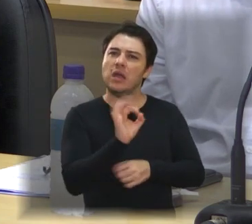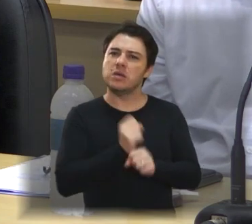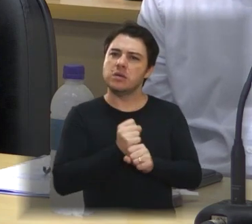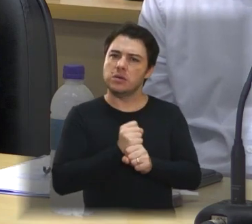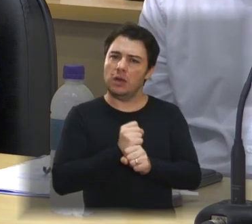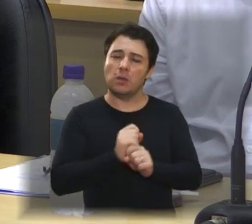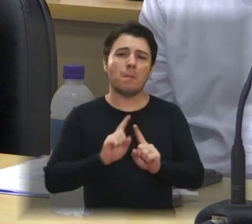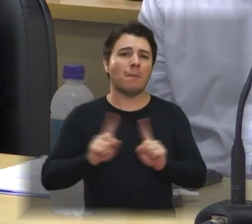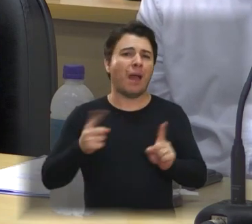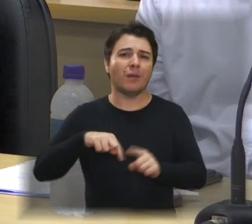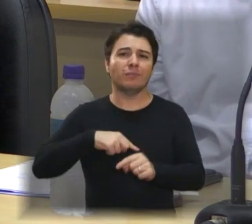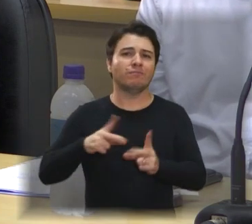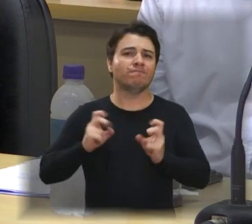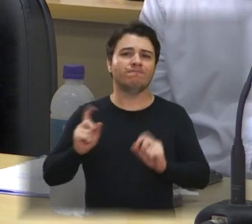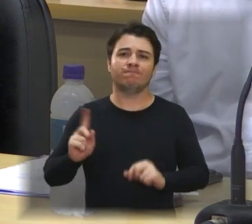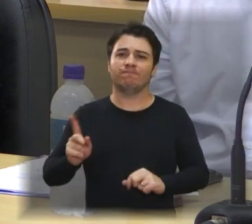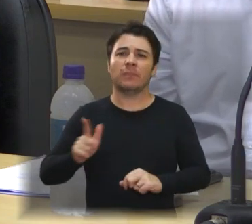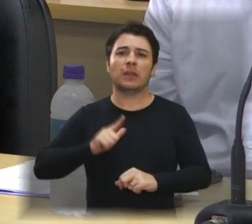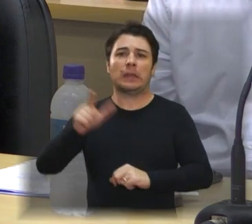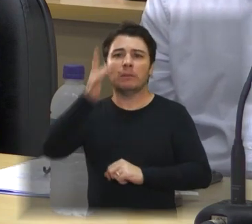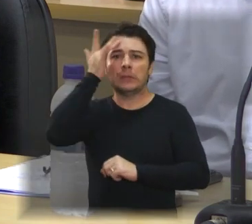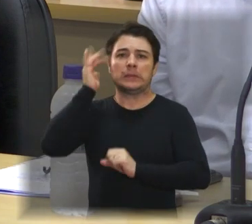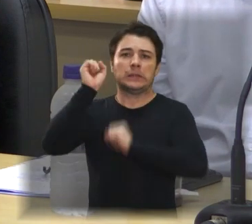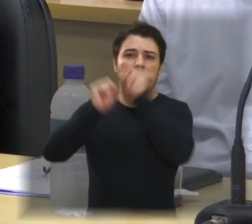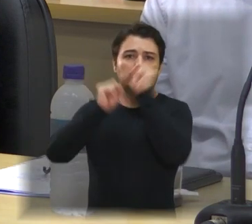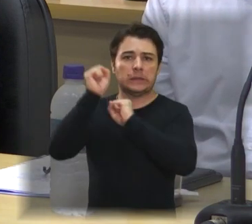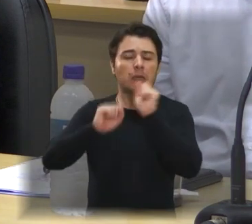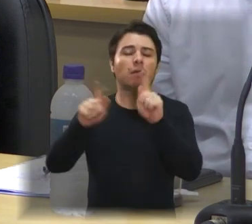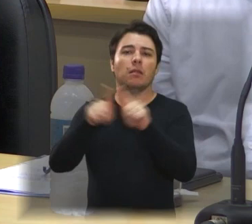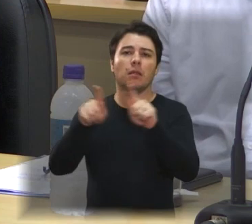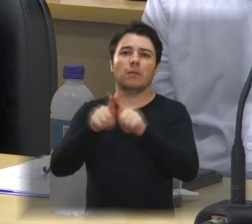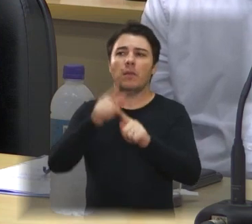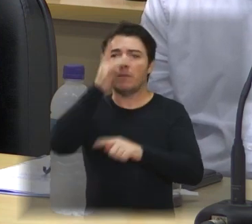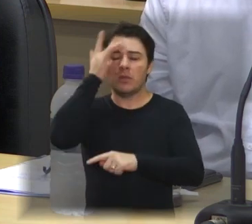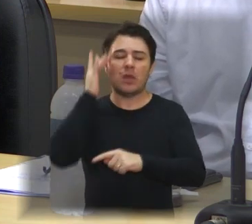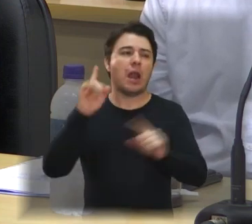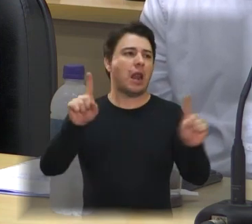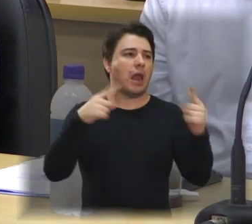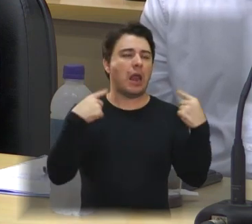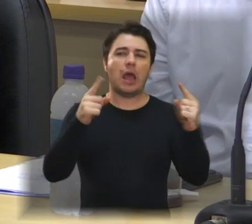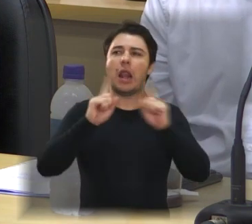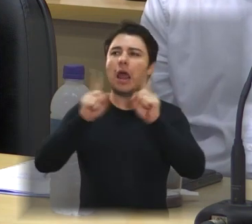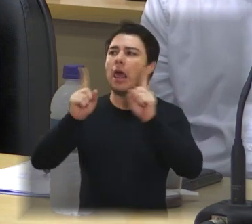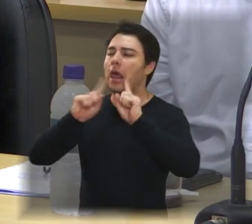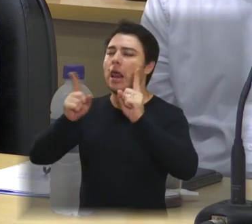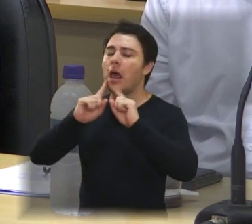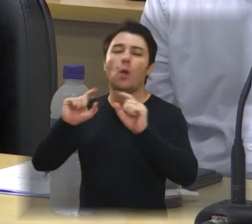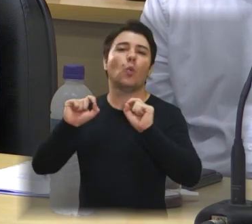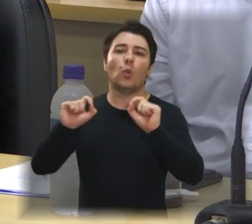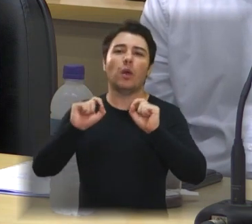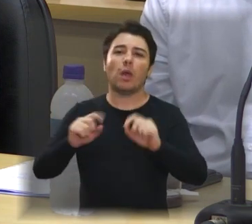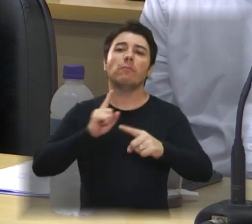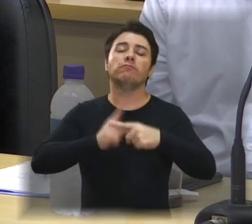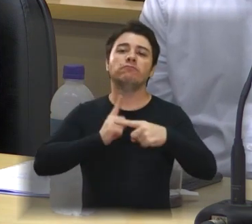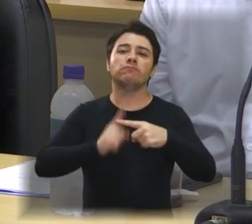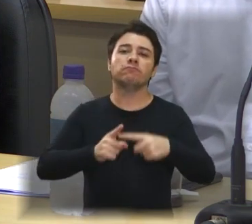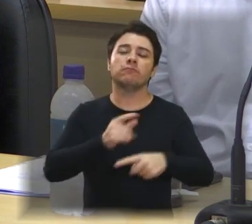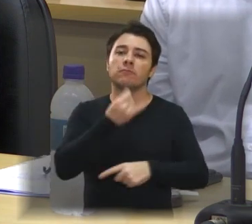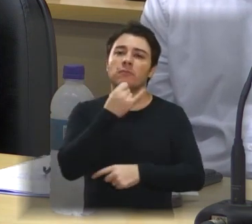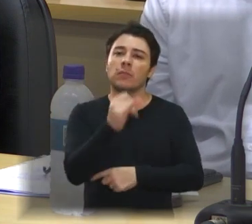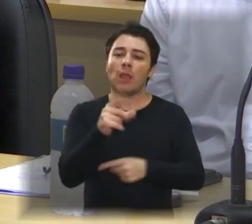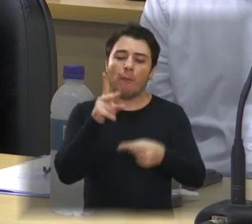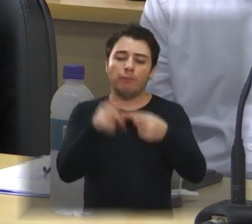sentindo Tenho recebido relato de empresários dizendo que enfrentam Muitas dificuldades com o fornecimento de energia elétrica